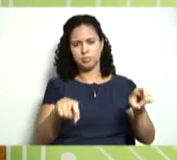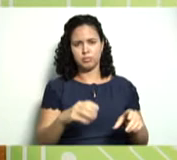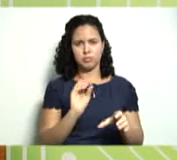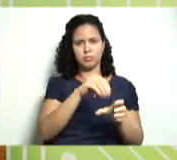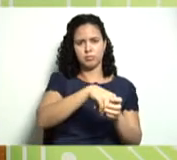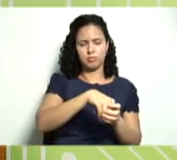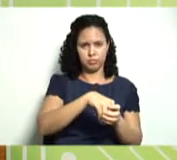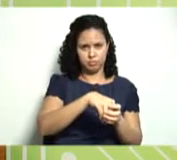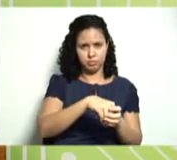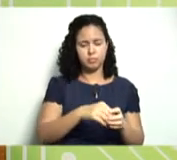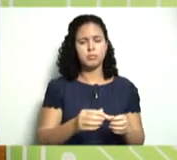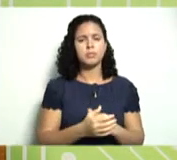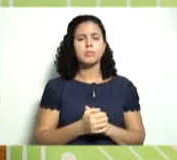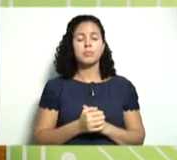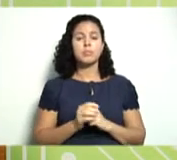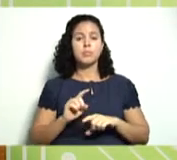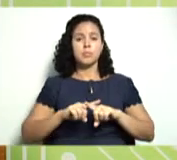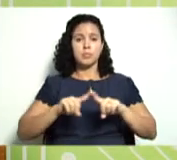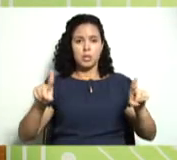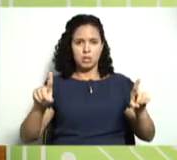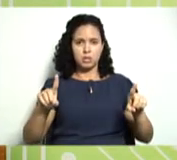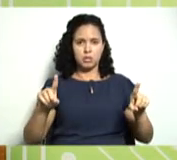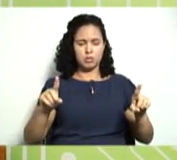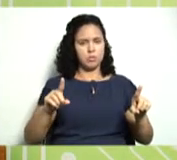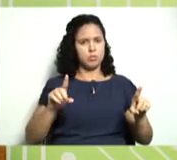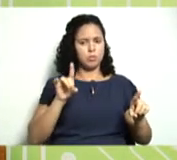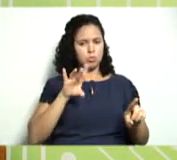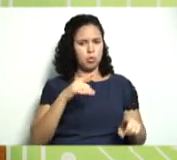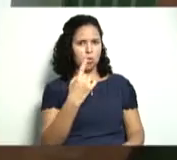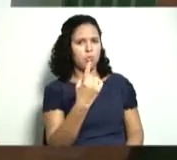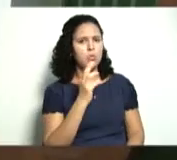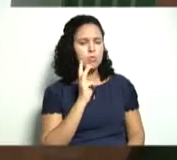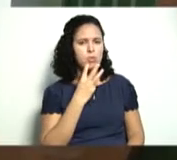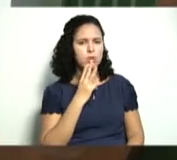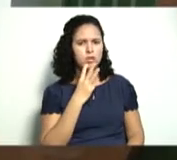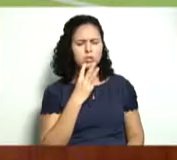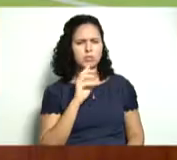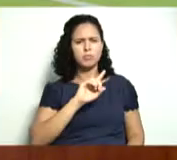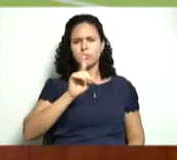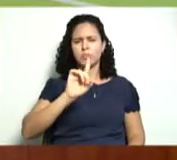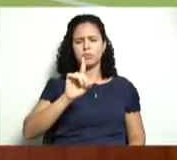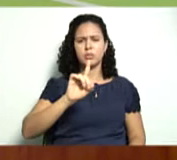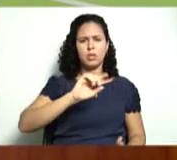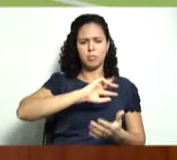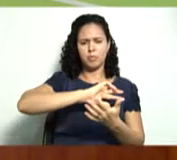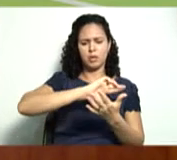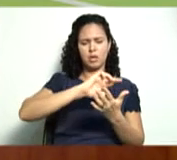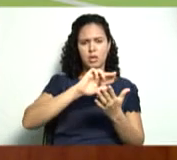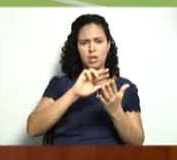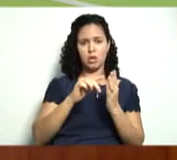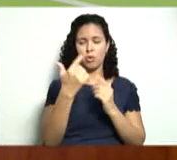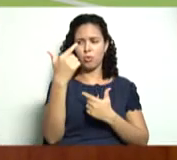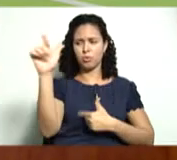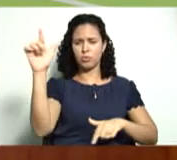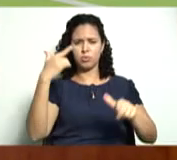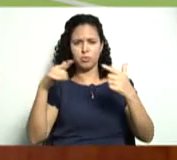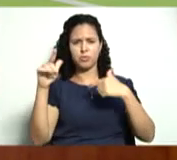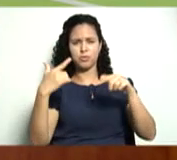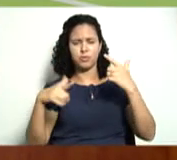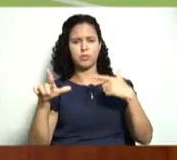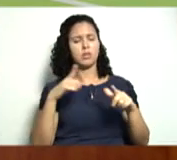utilizados porém não existe só eles nem só isso a gente tem diversos outros editores de texto é